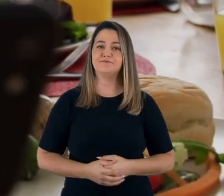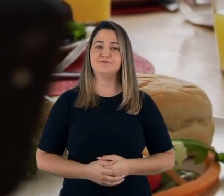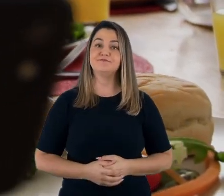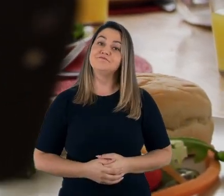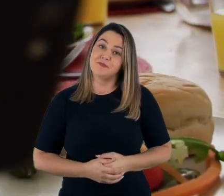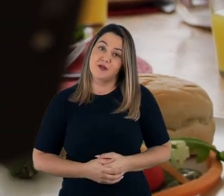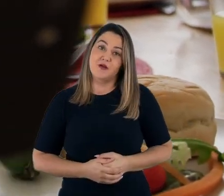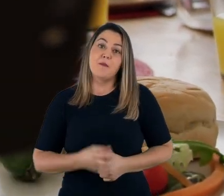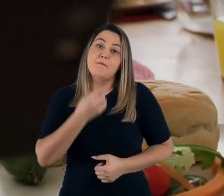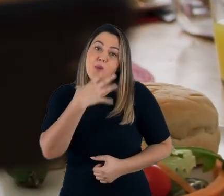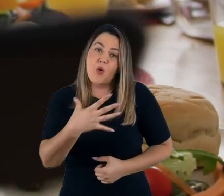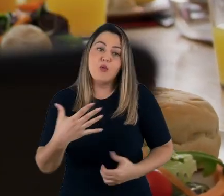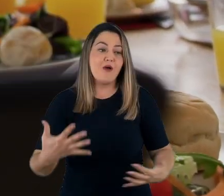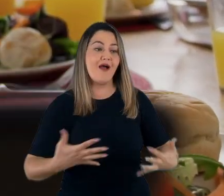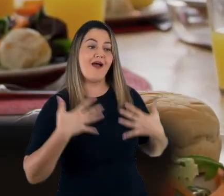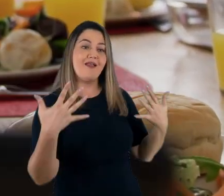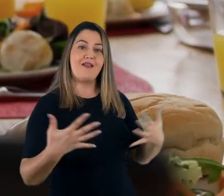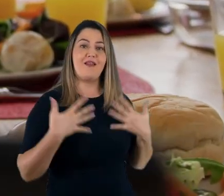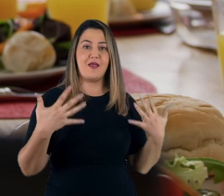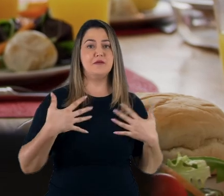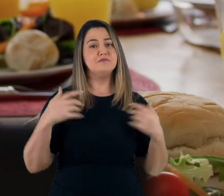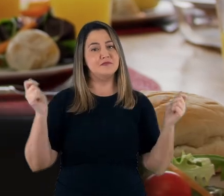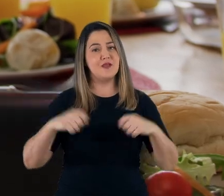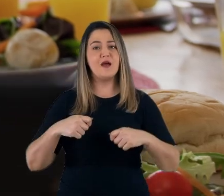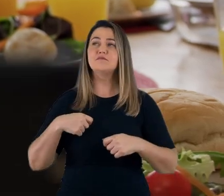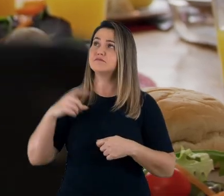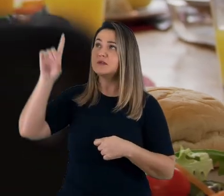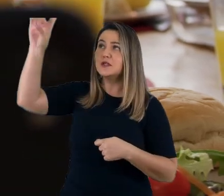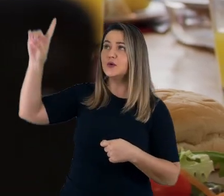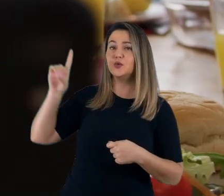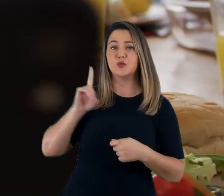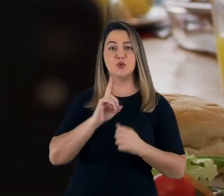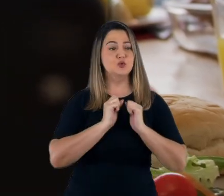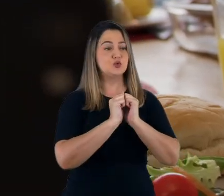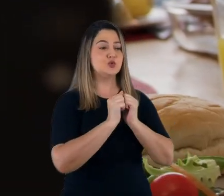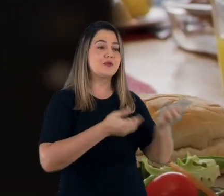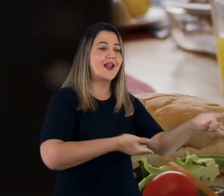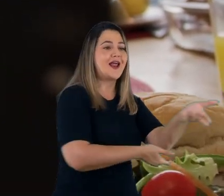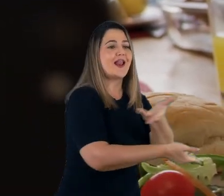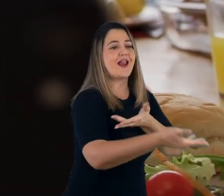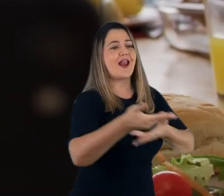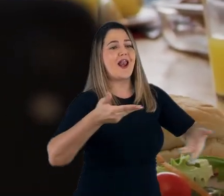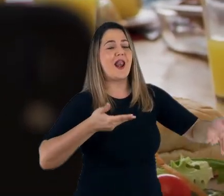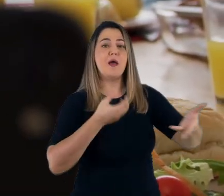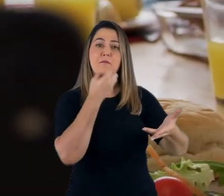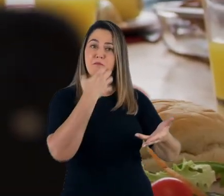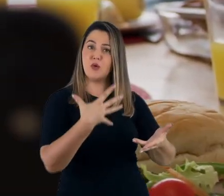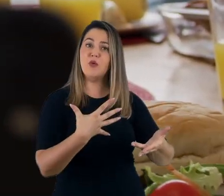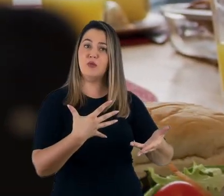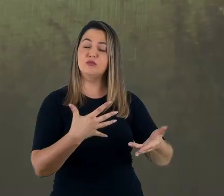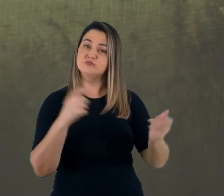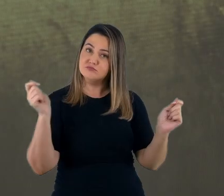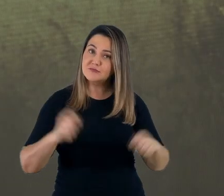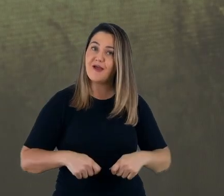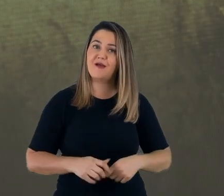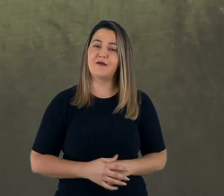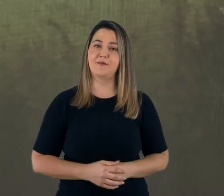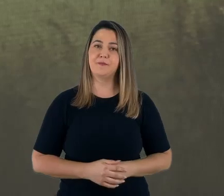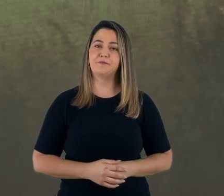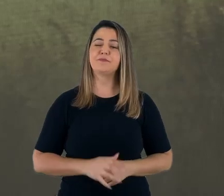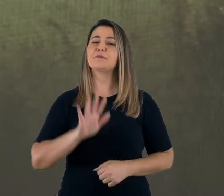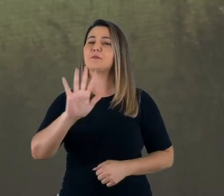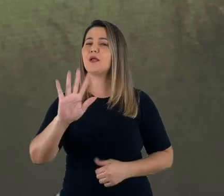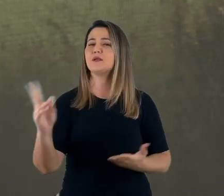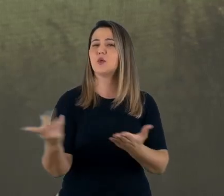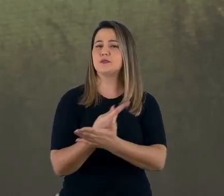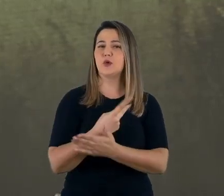espírito, e Deus certamente pode participar conosco dele, pois não há nada que ofenda a sua santidade. Há mais ou menos